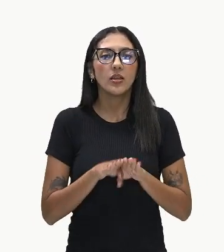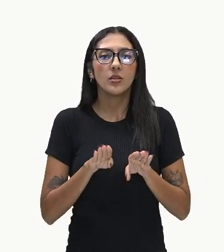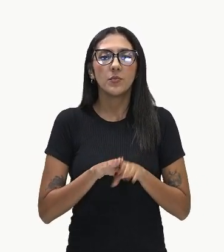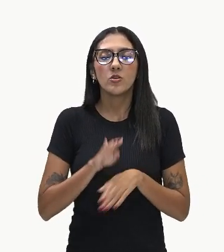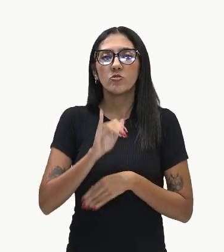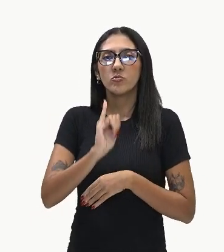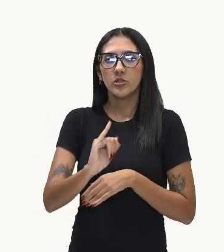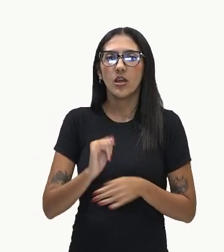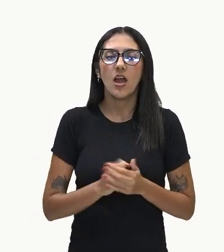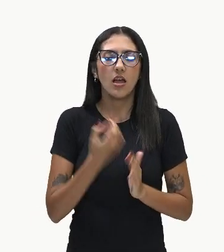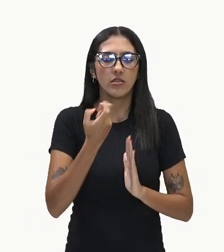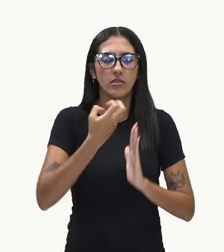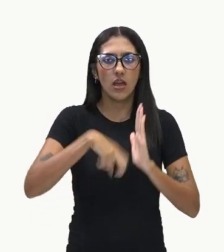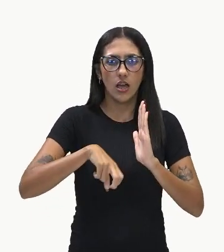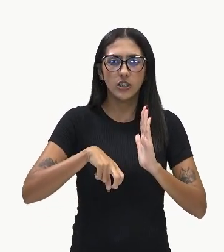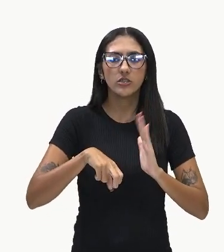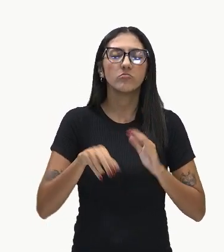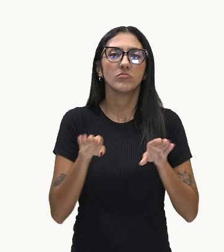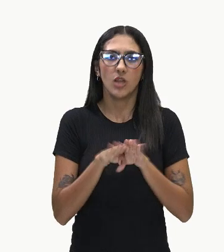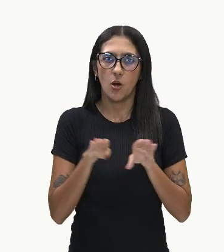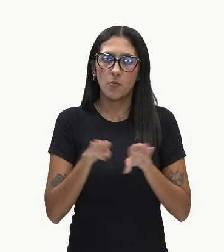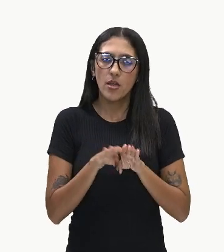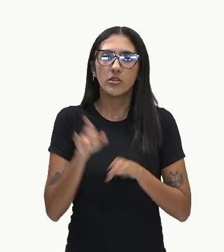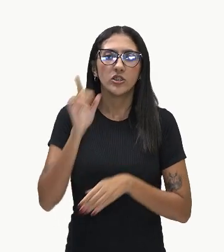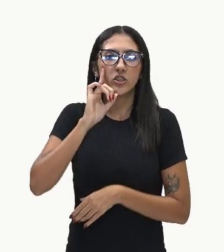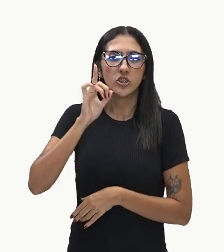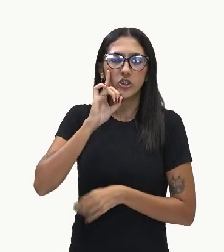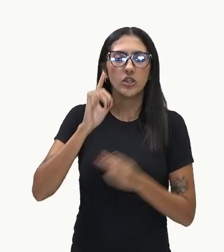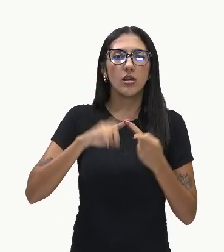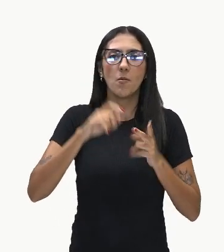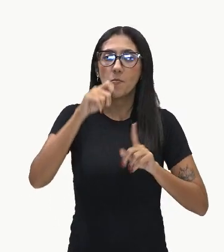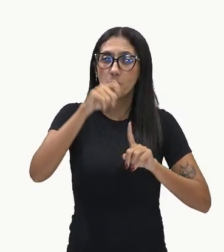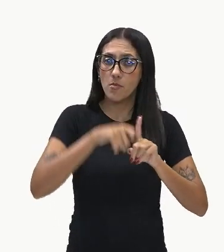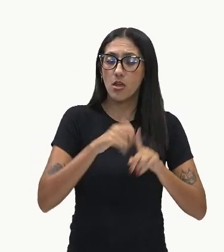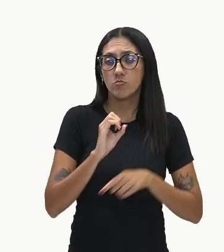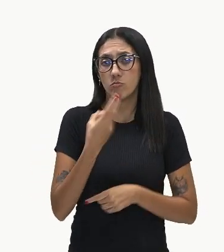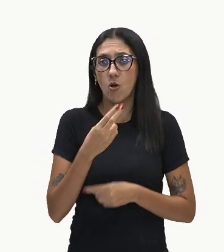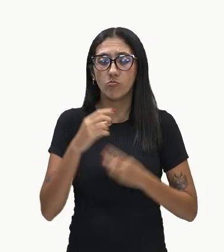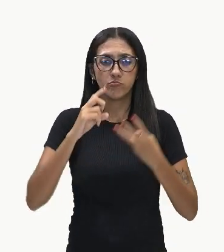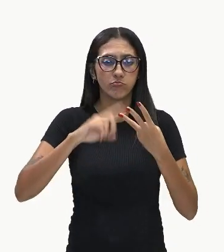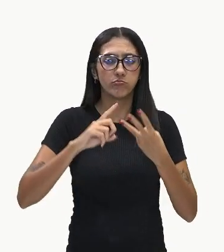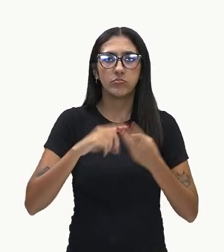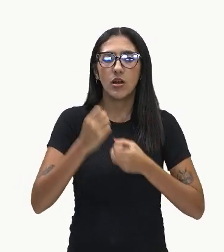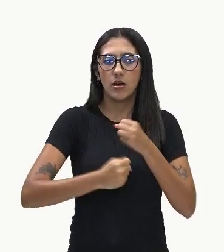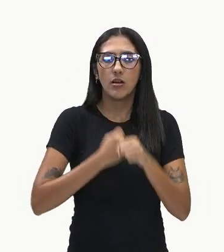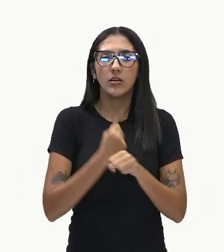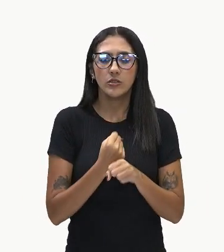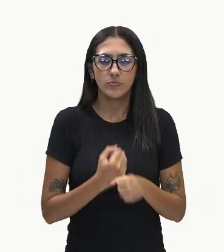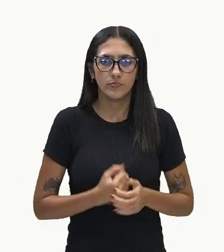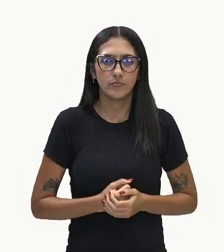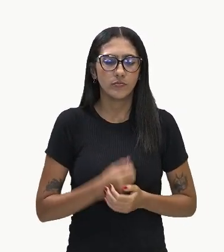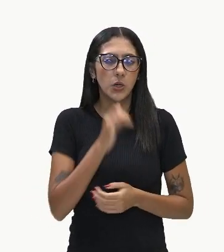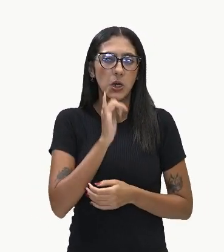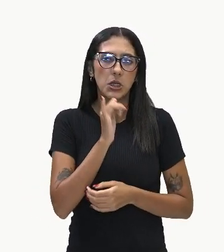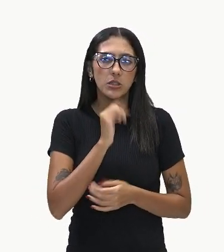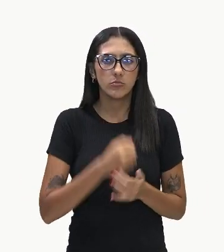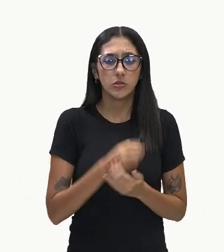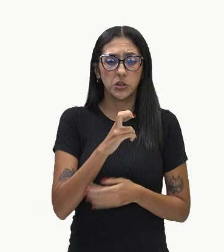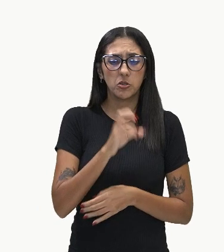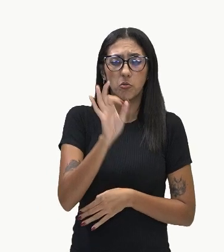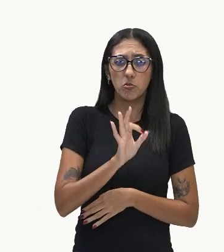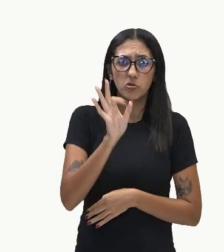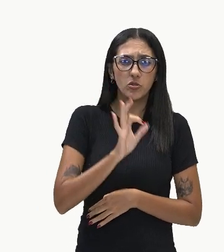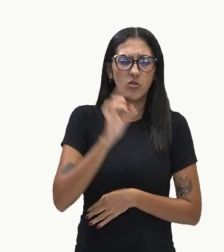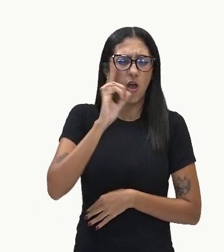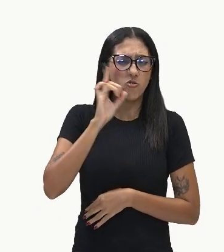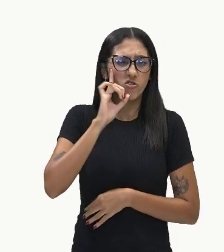que eu posso ter ao dia, ao mês ou ao ano. Eu posso ter uma taxa de 5% ao dia,